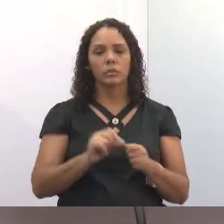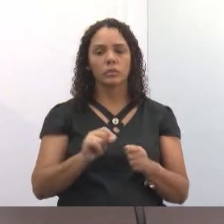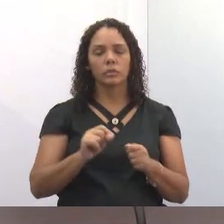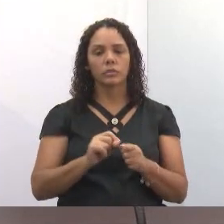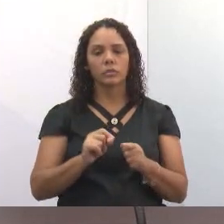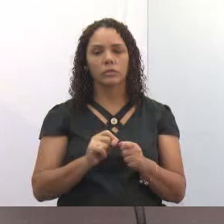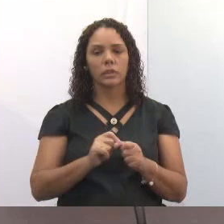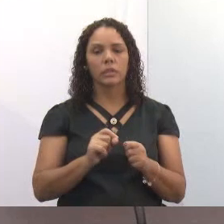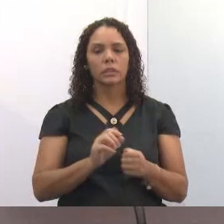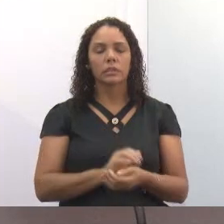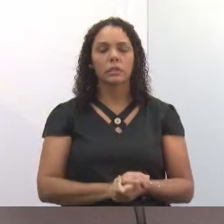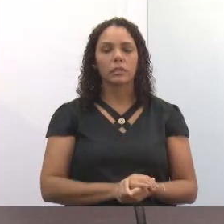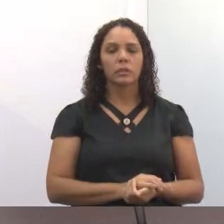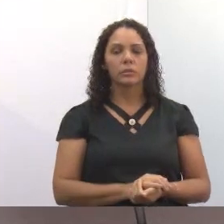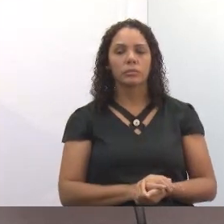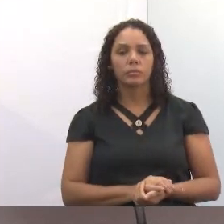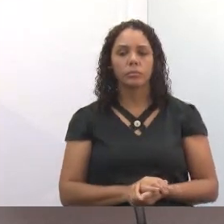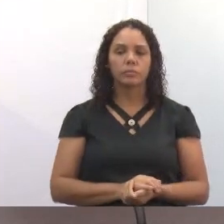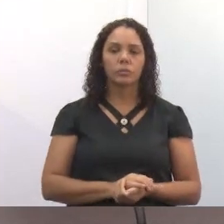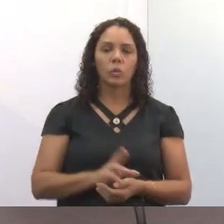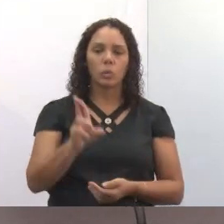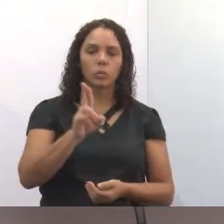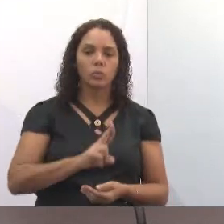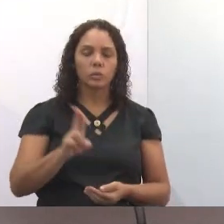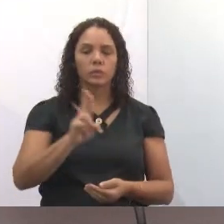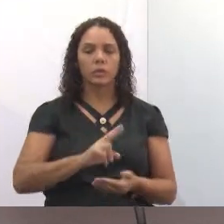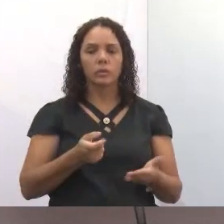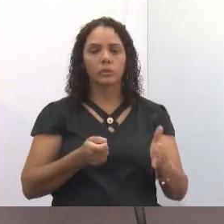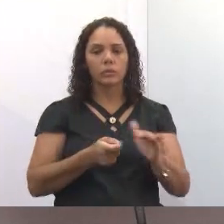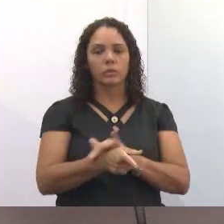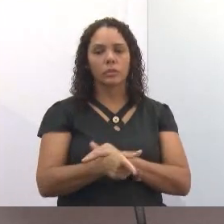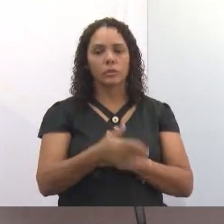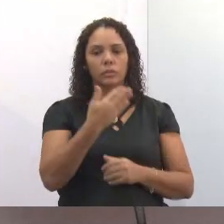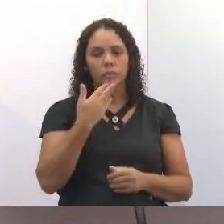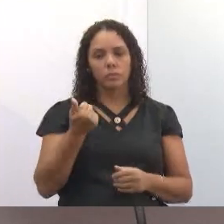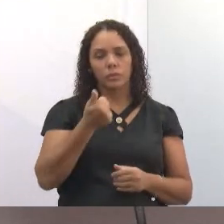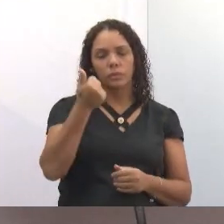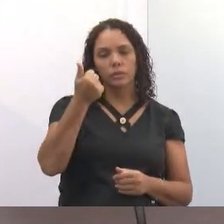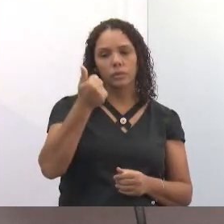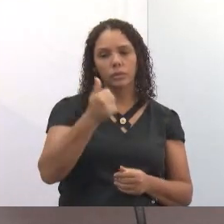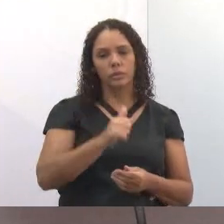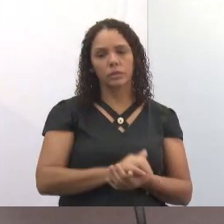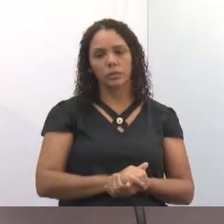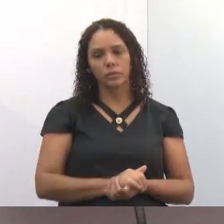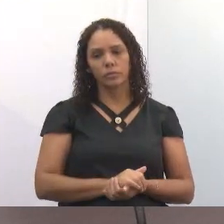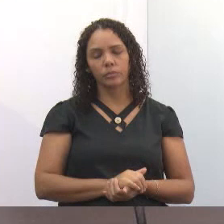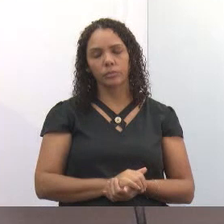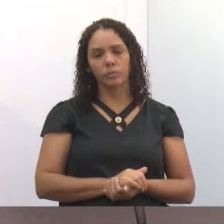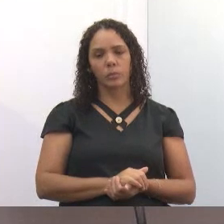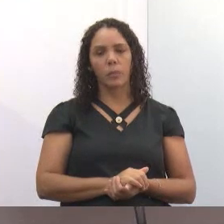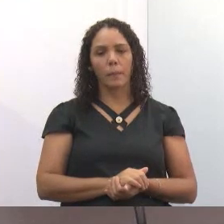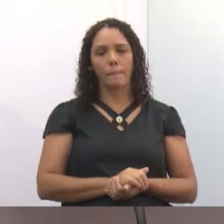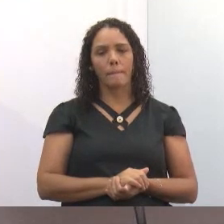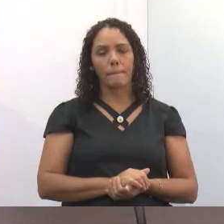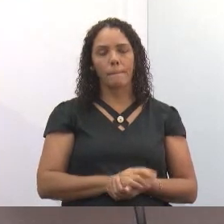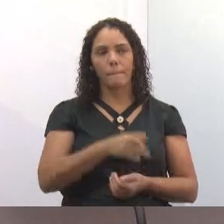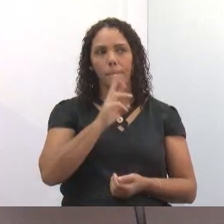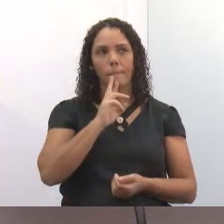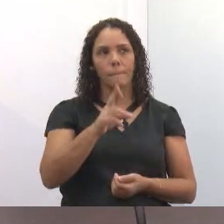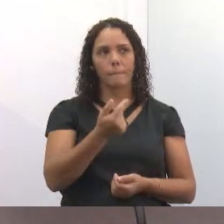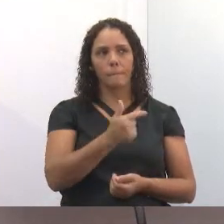área pública para que o local possa receber investimentos de melhorias no campinho de futebol existente?